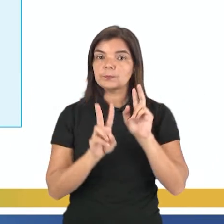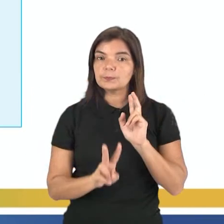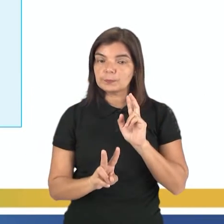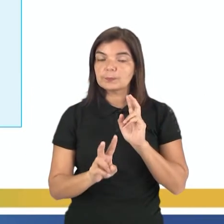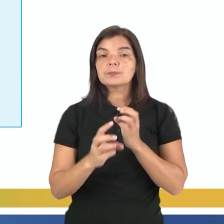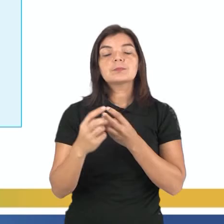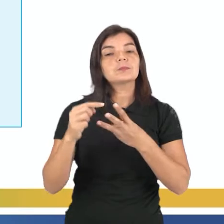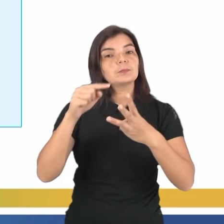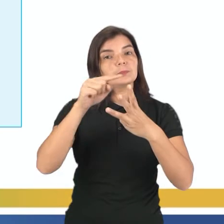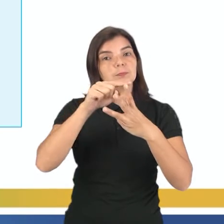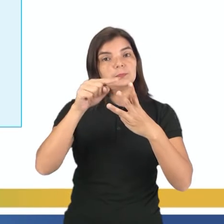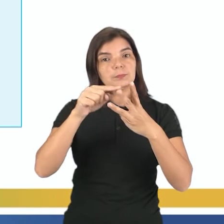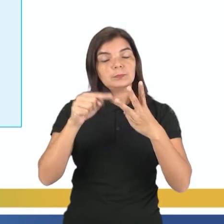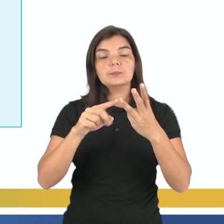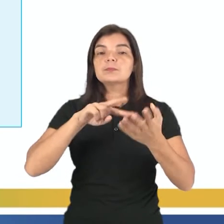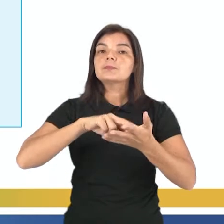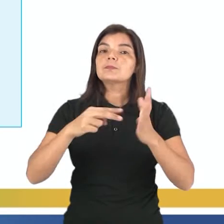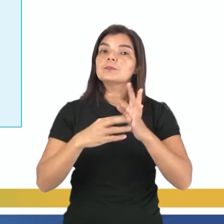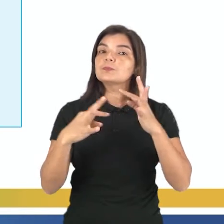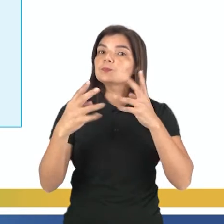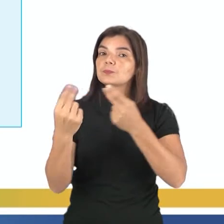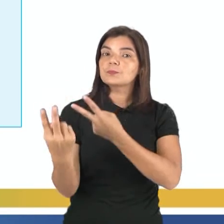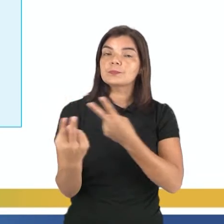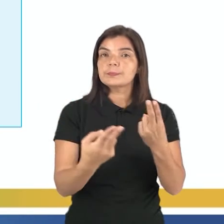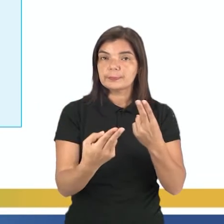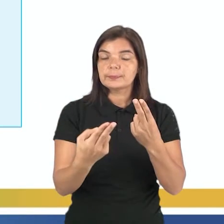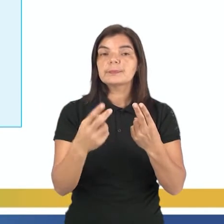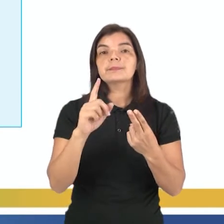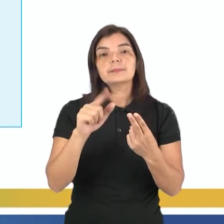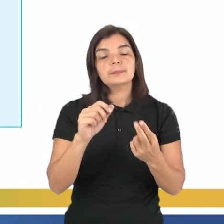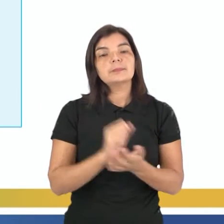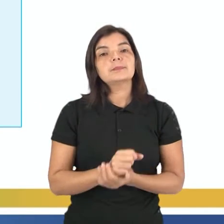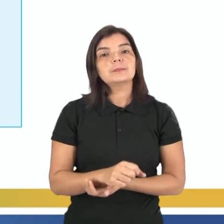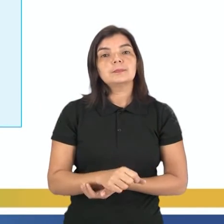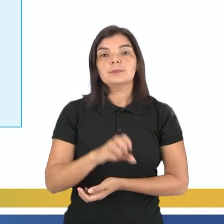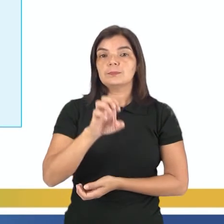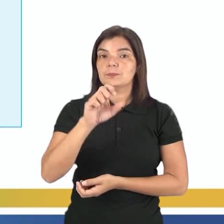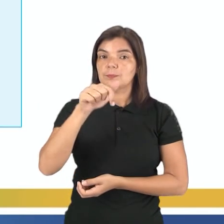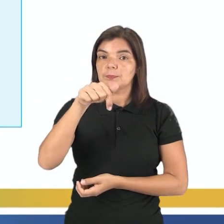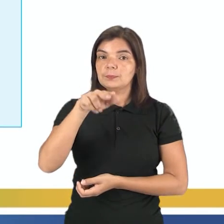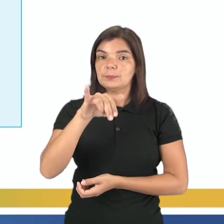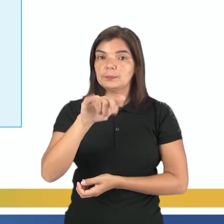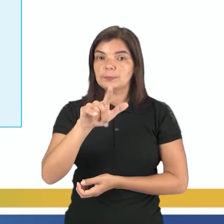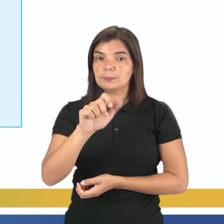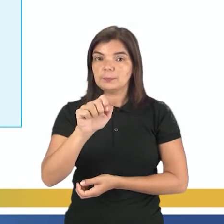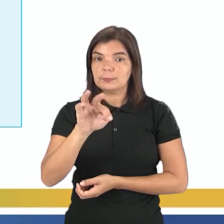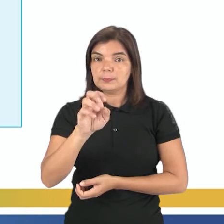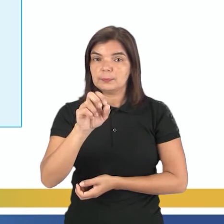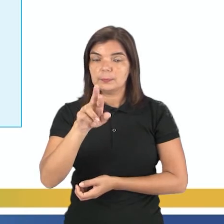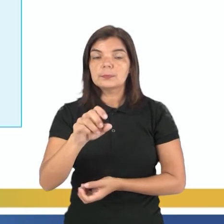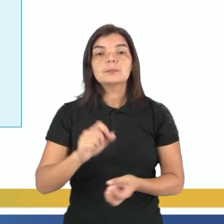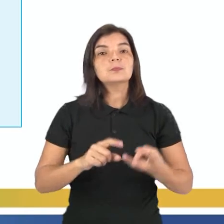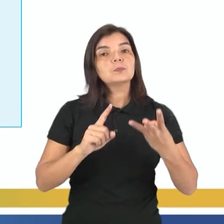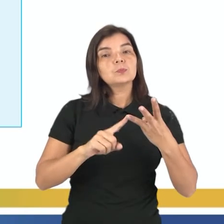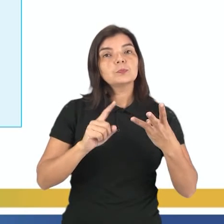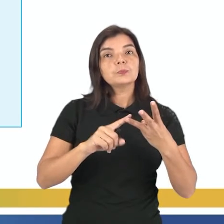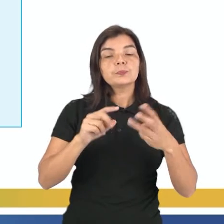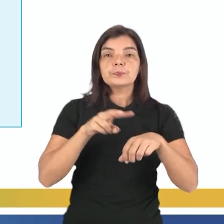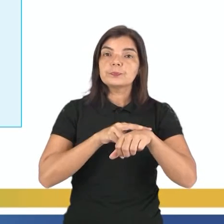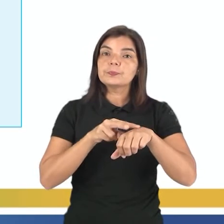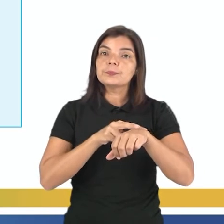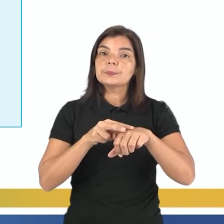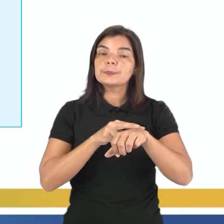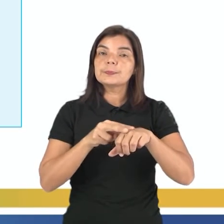três lados desse triângulo. Ou seja, todos os lados iguais é um triângulo equilátero, certo? E o terceiro triângulo,